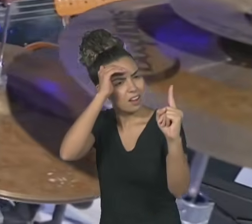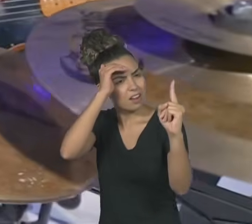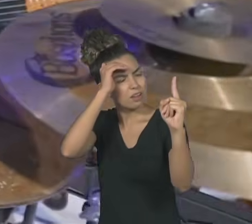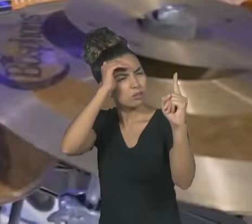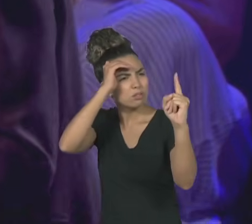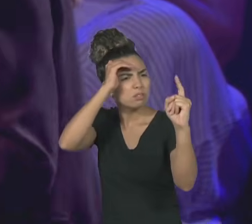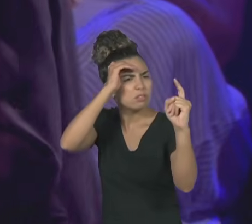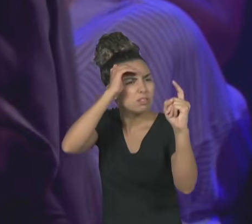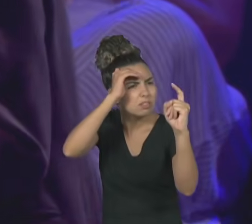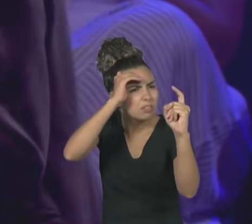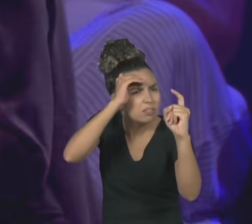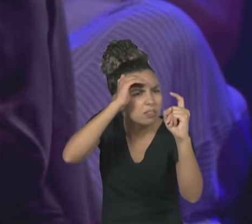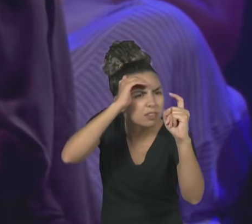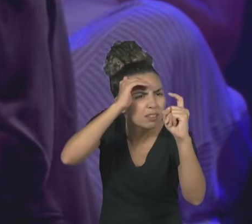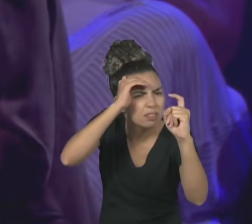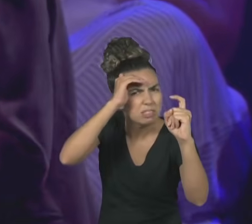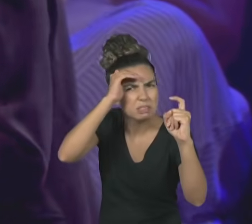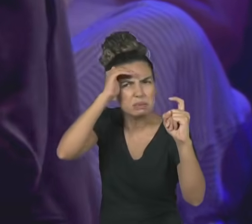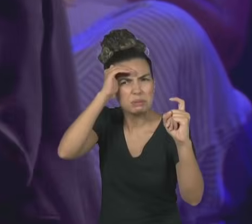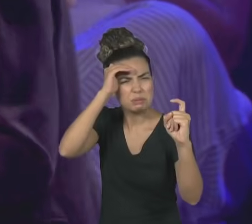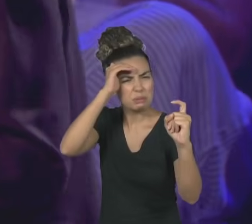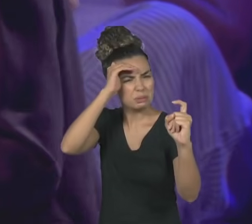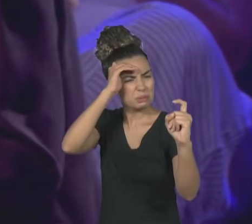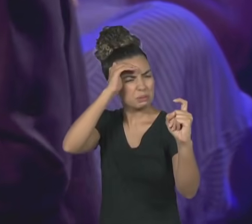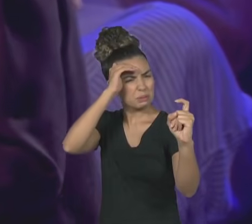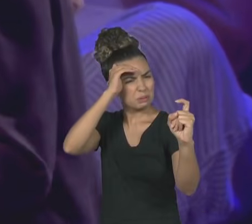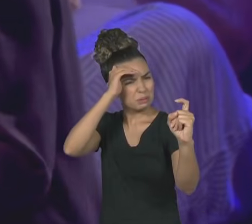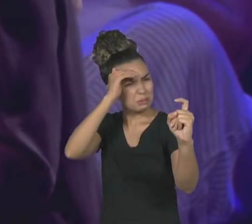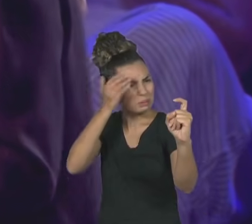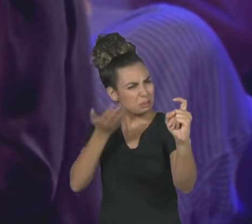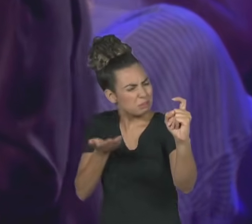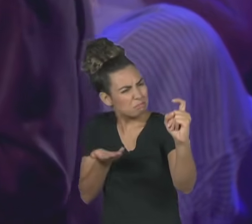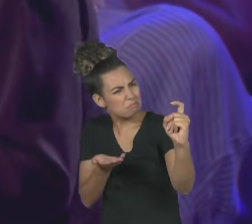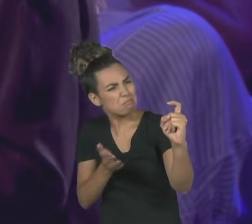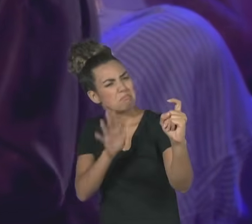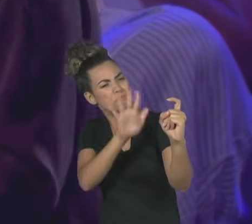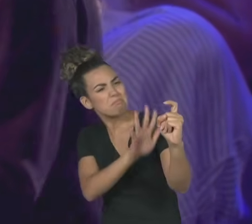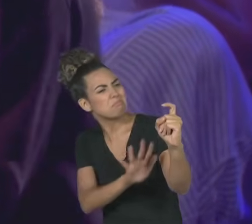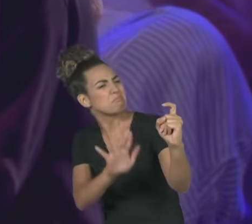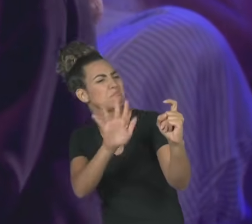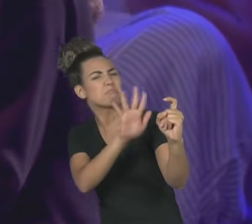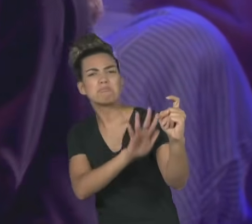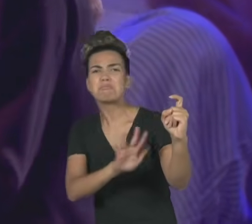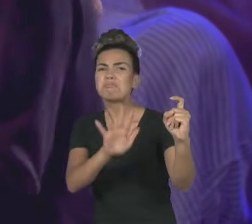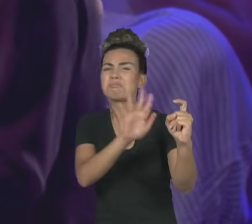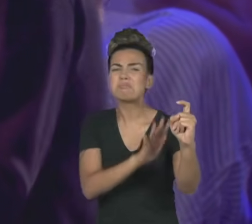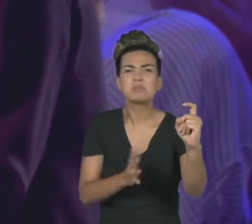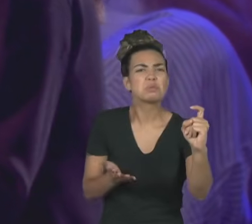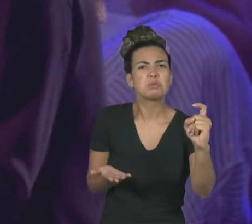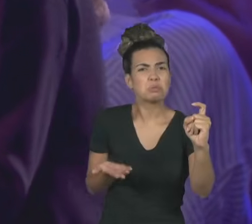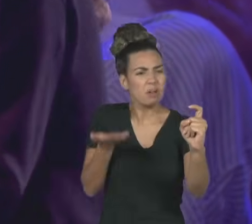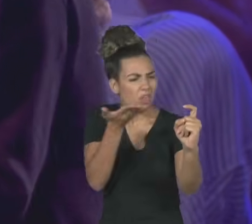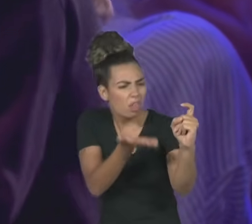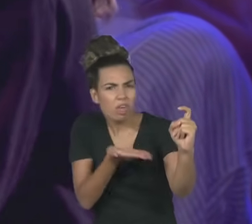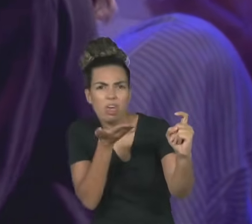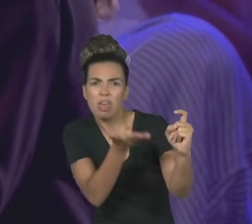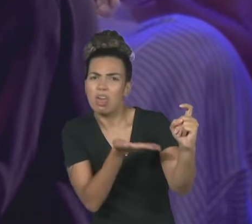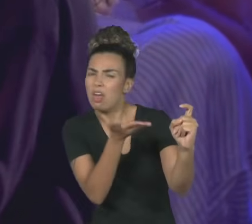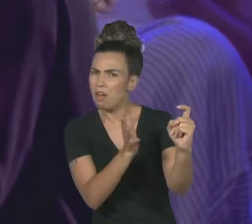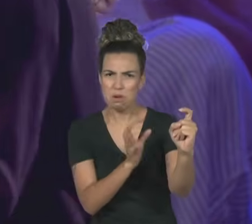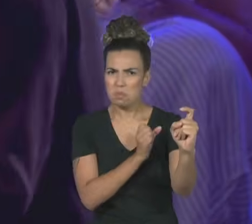flor. Vinhas tão desiludida, mal sucedida por um